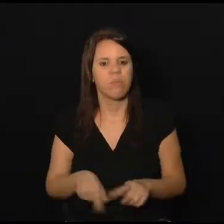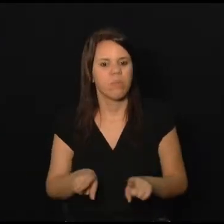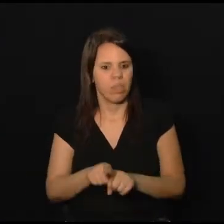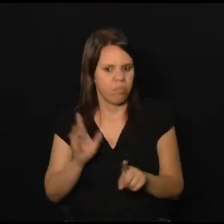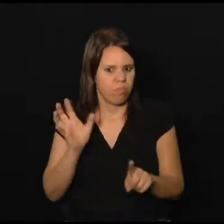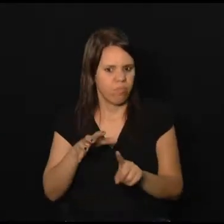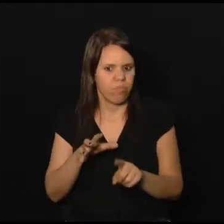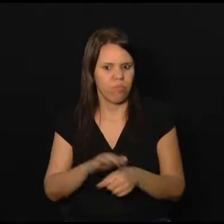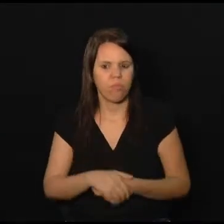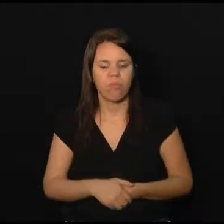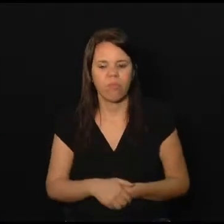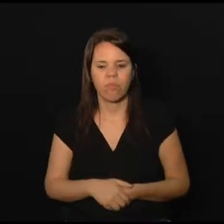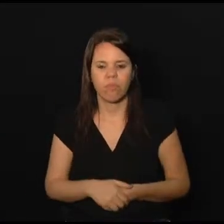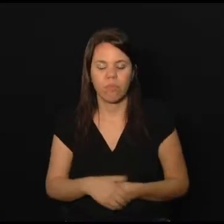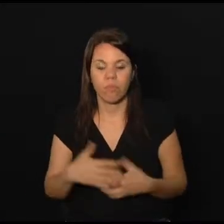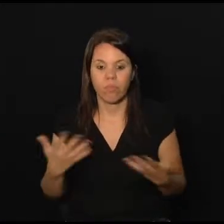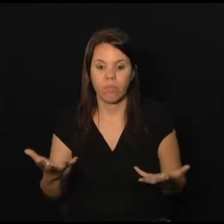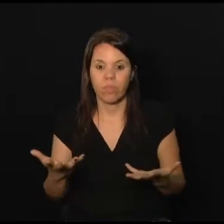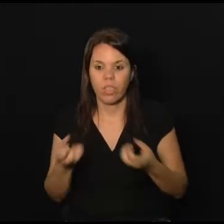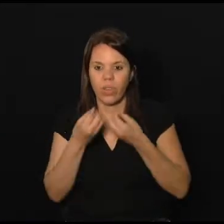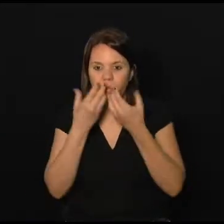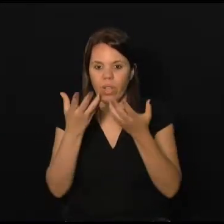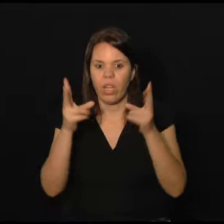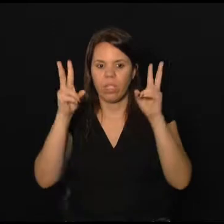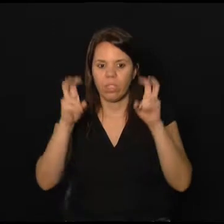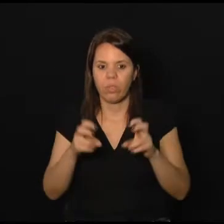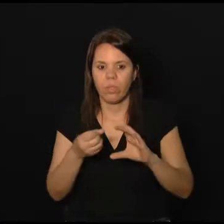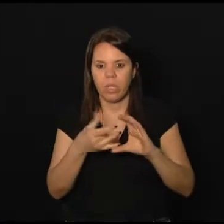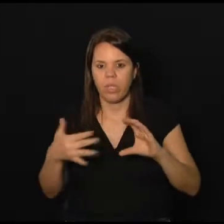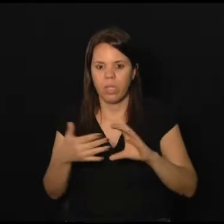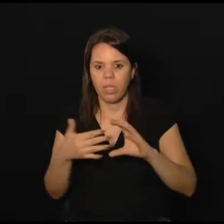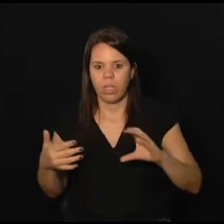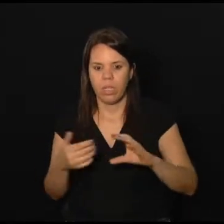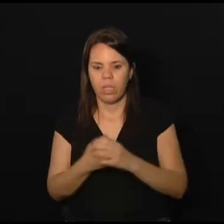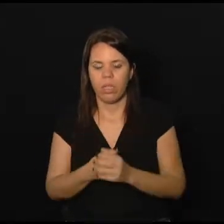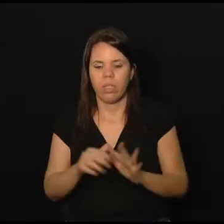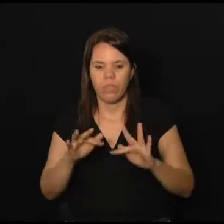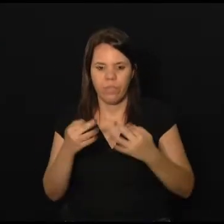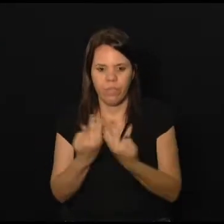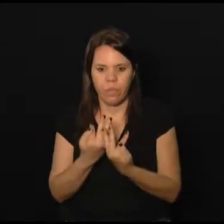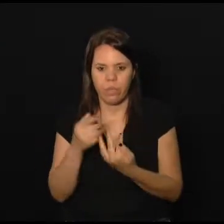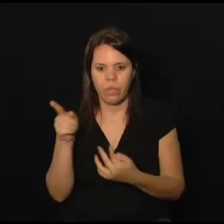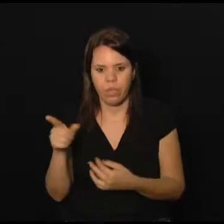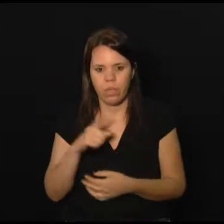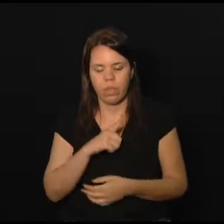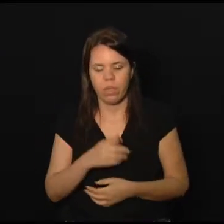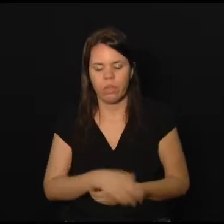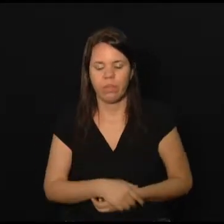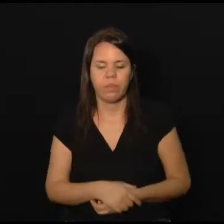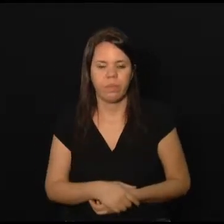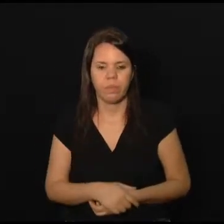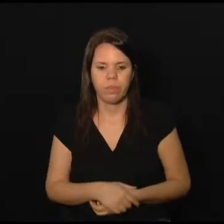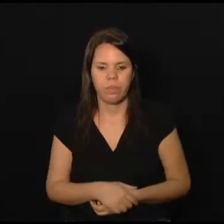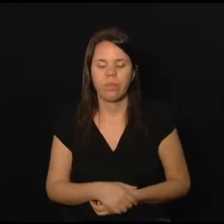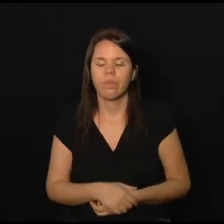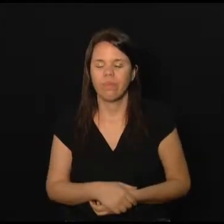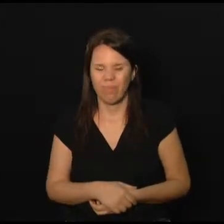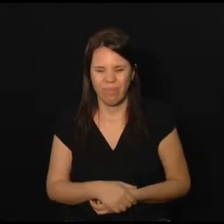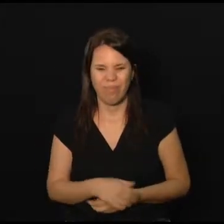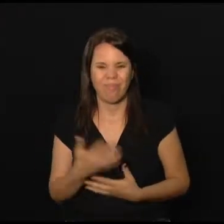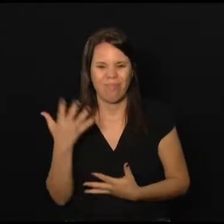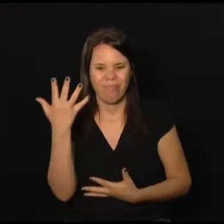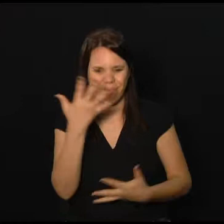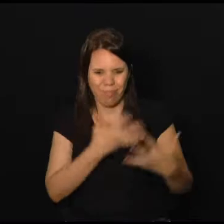também. Né? E aí eu quero falar agora sobre a característica que a família tem. E são coisas que